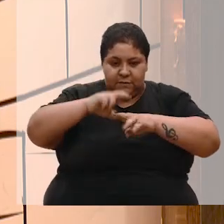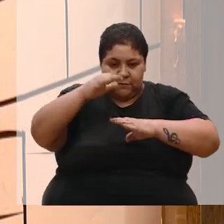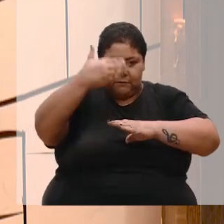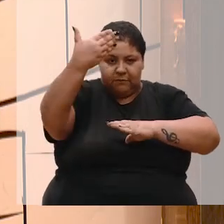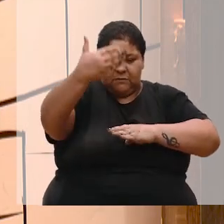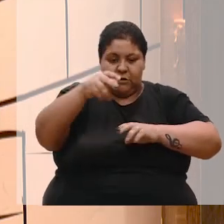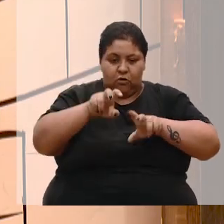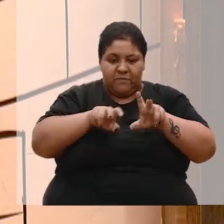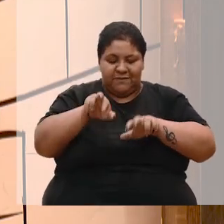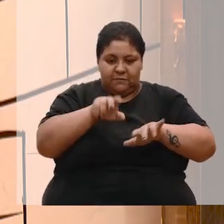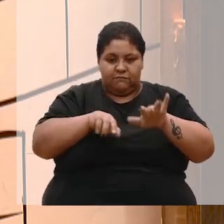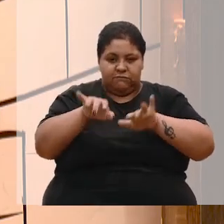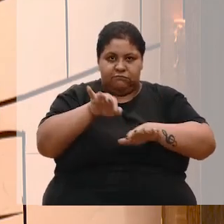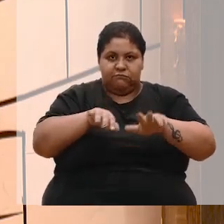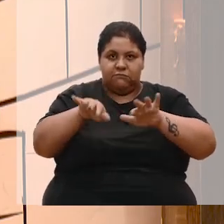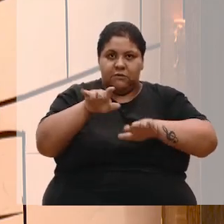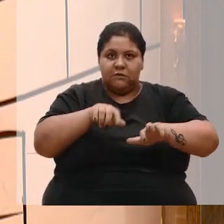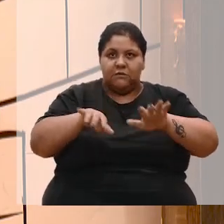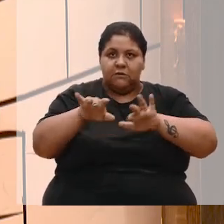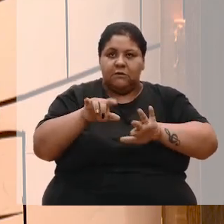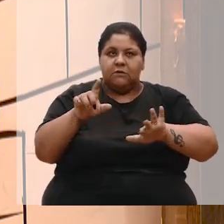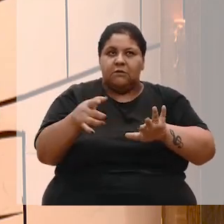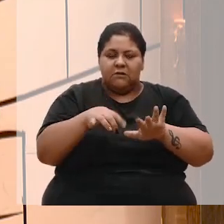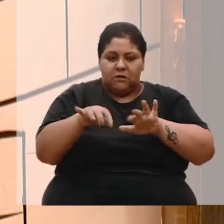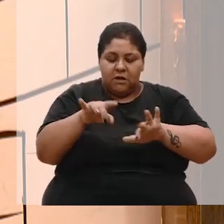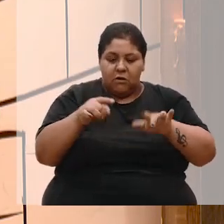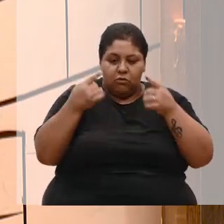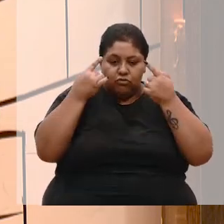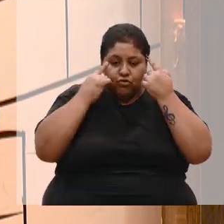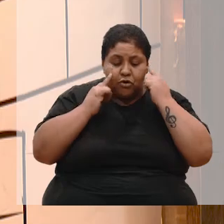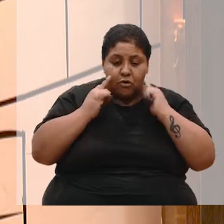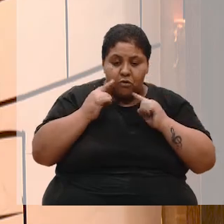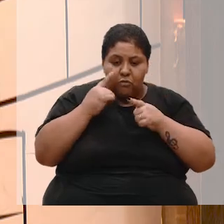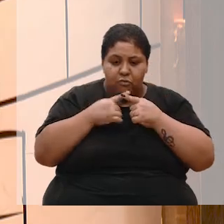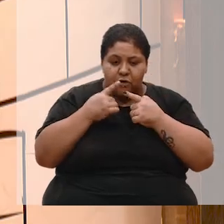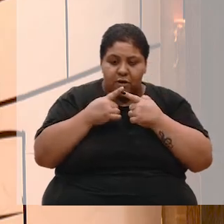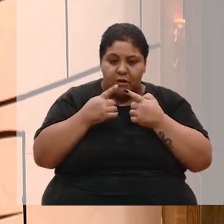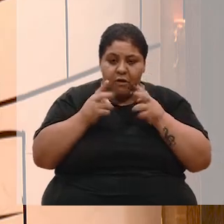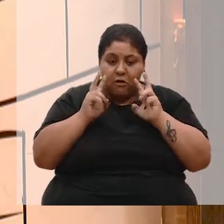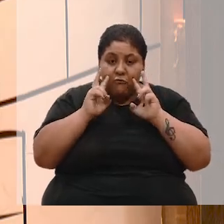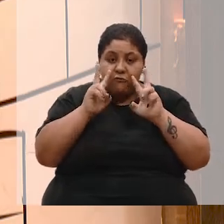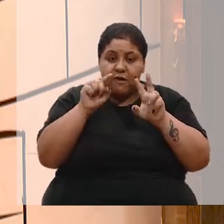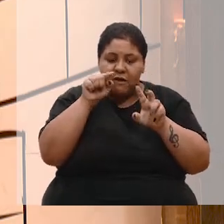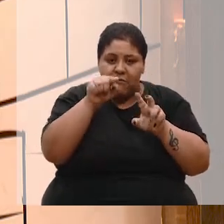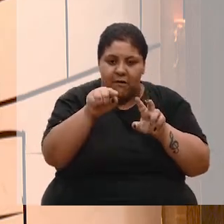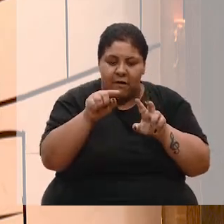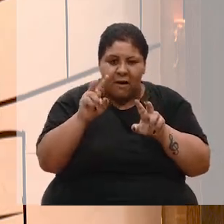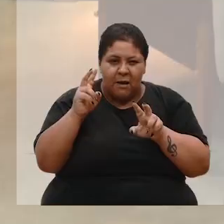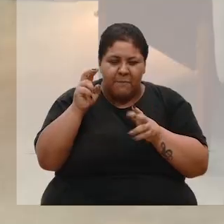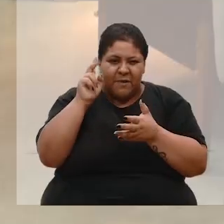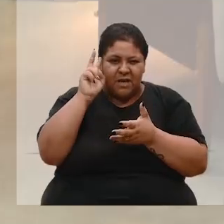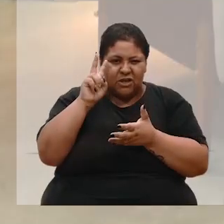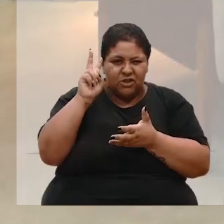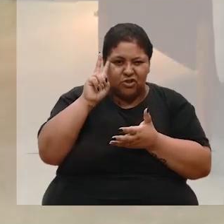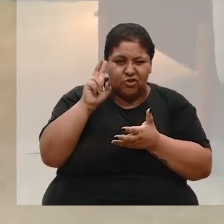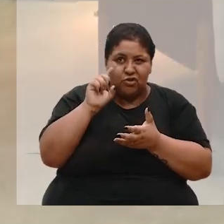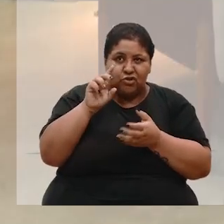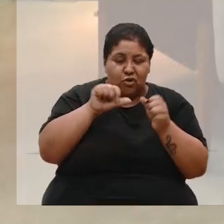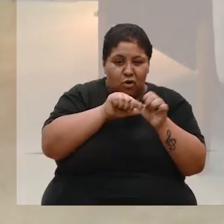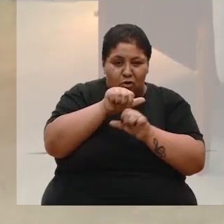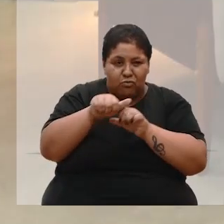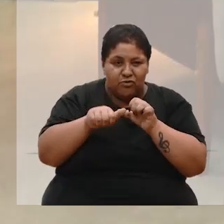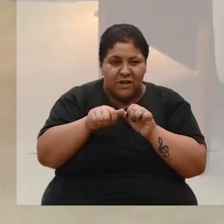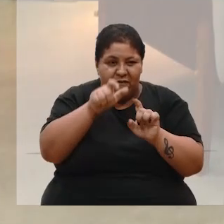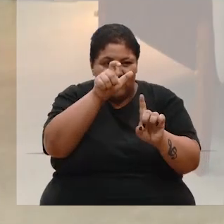começava a digitar. E muitas das vezes eu me pegava chorando, porque eu via muitas das vezes a minha realidade, que só mudava de